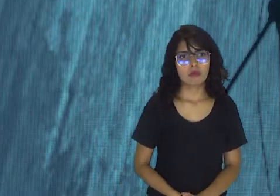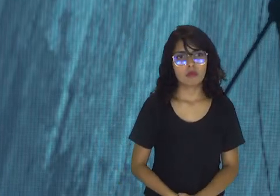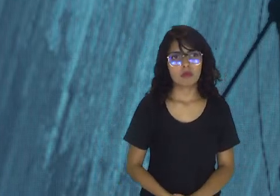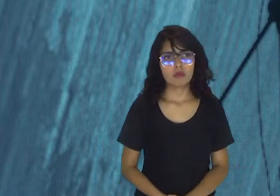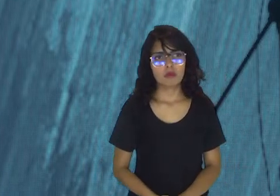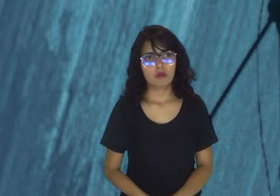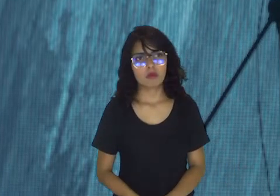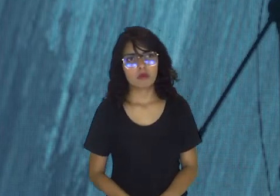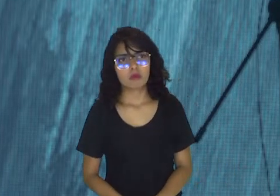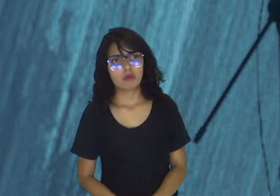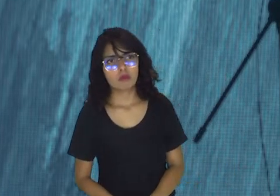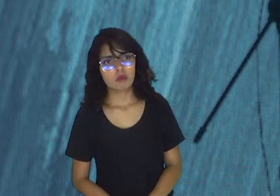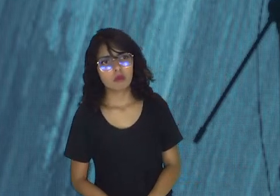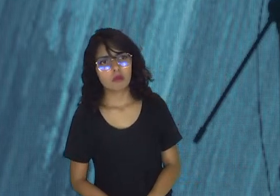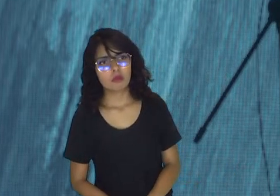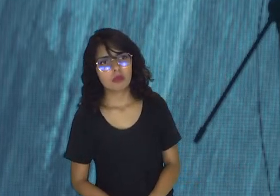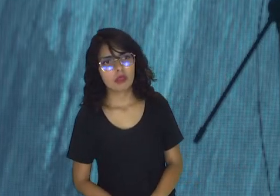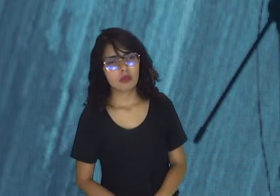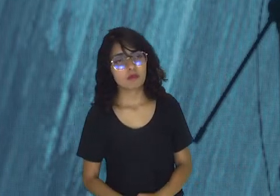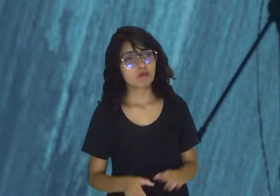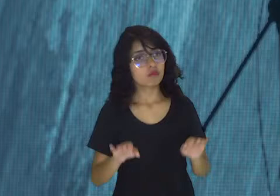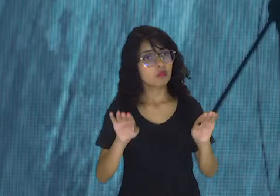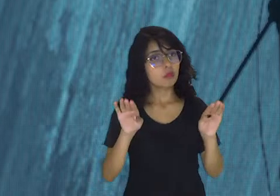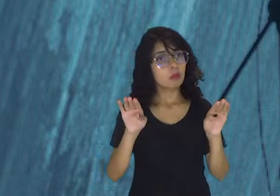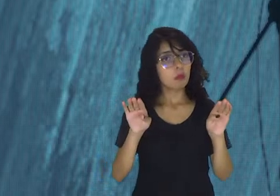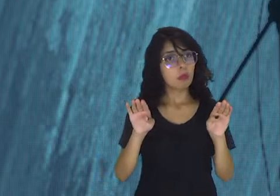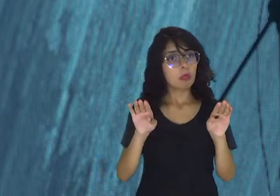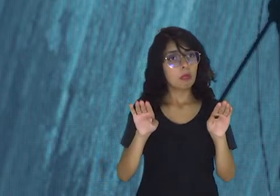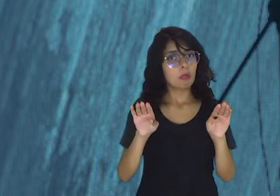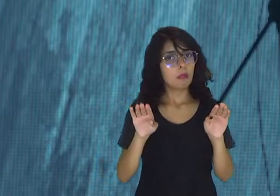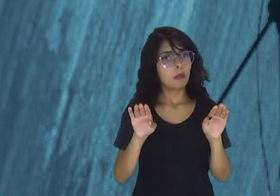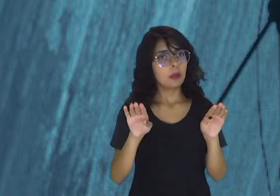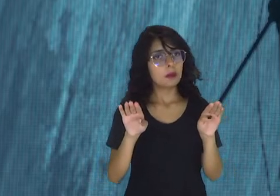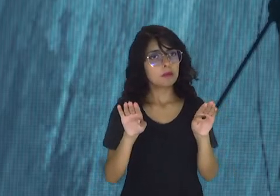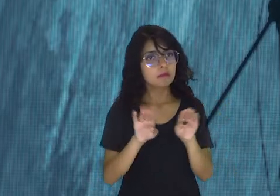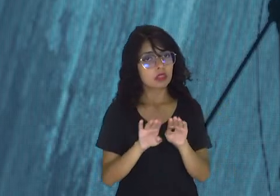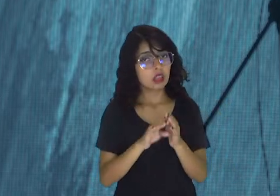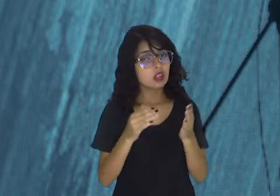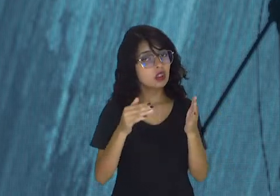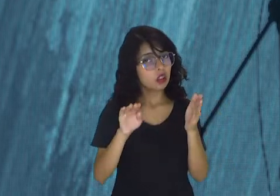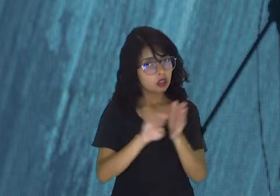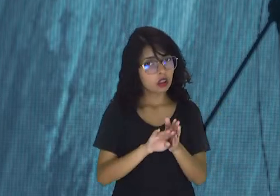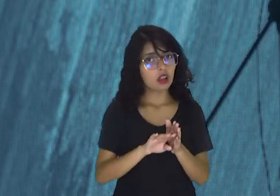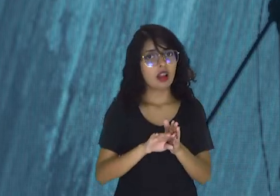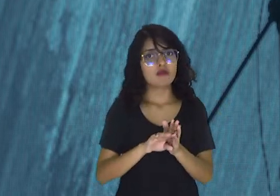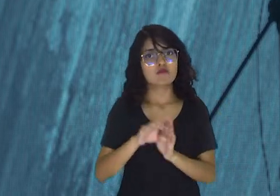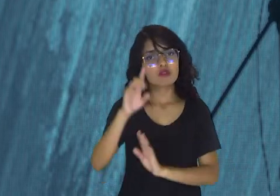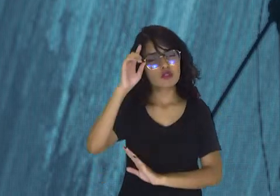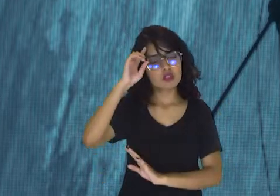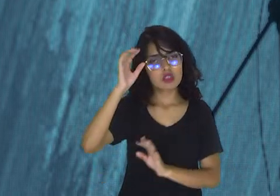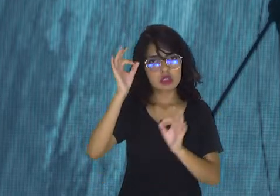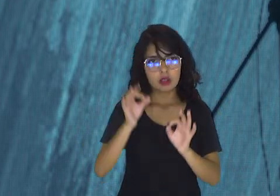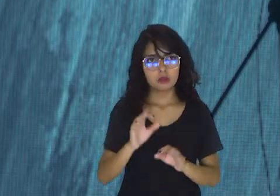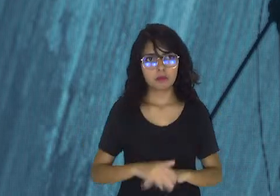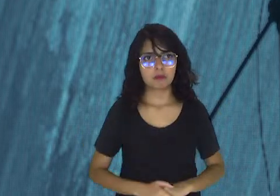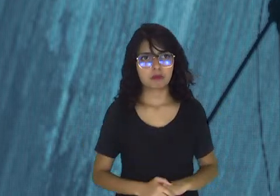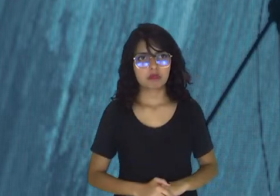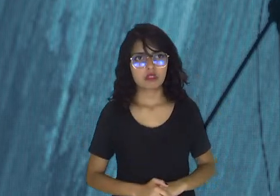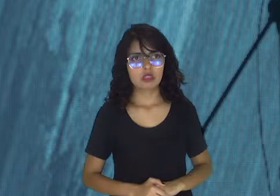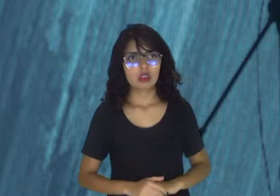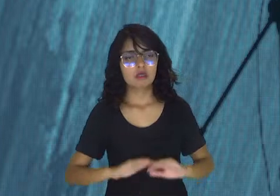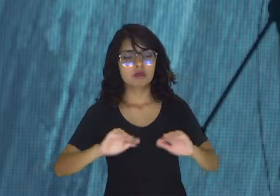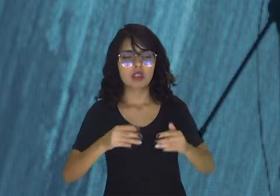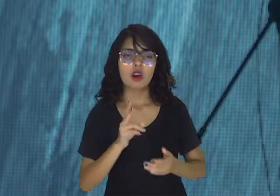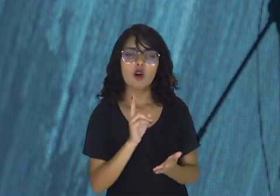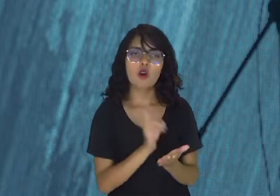consiga chegar dentro do dia certo aqui, tá bom? Meus irmãos, a gente vai continuar aqui nessa